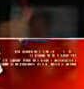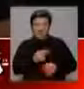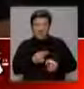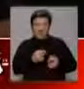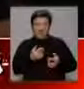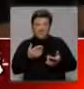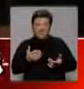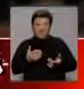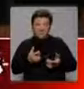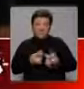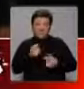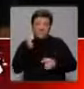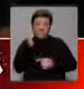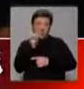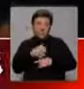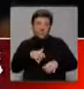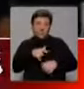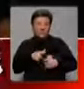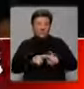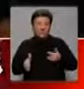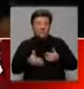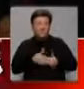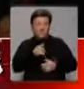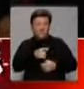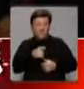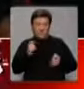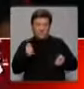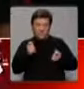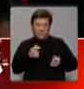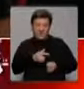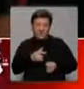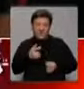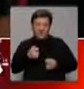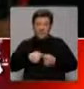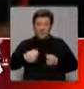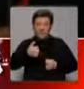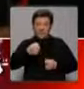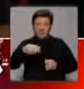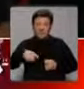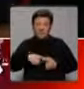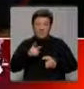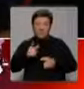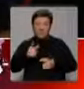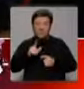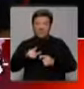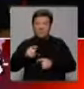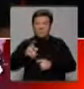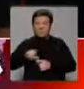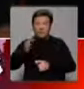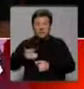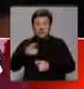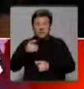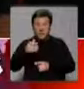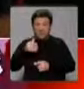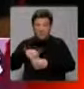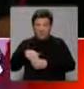portanto o o comício de encerramento de campanha do ciza e A 500 m de distância estava o comício de encerramento do Partido Comunista que teve muito menos